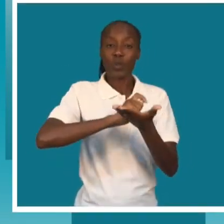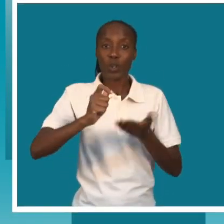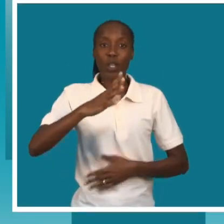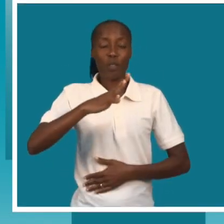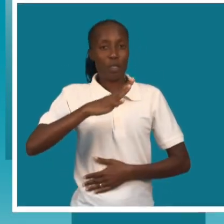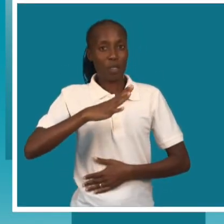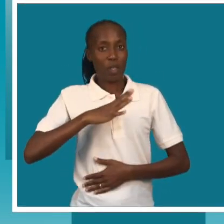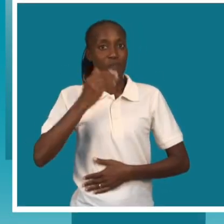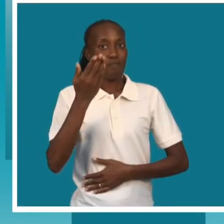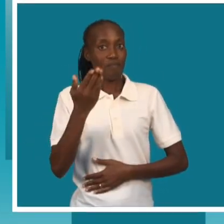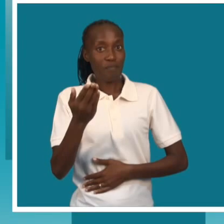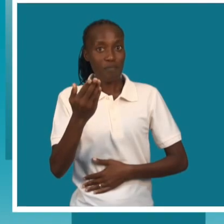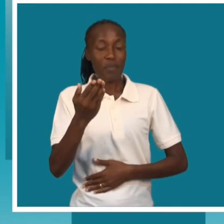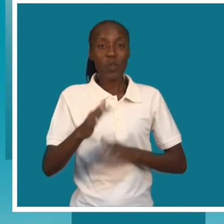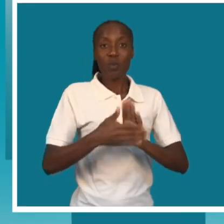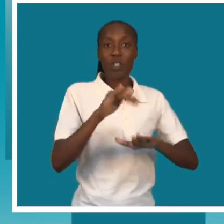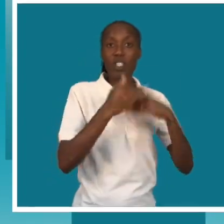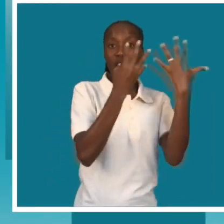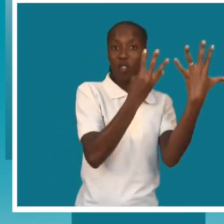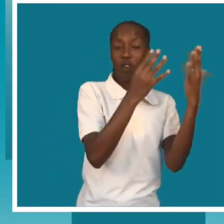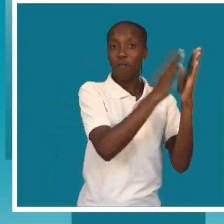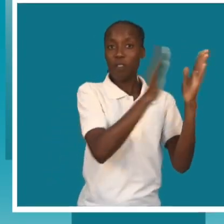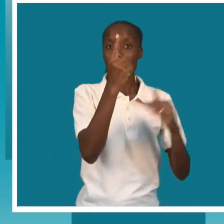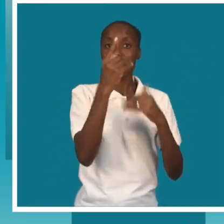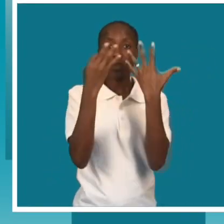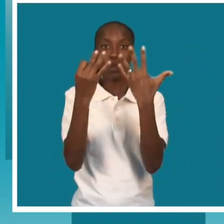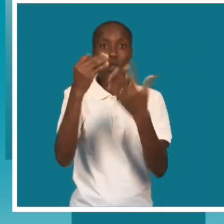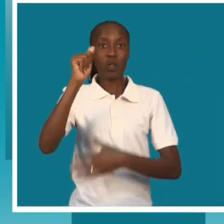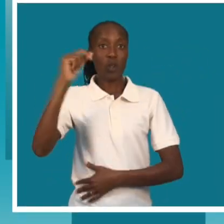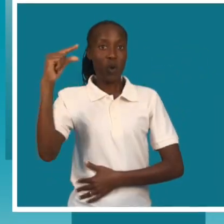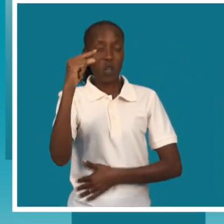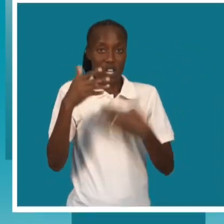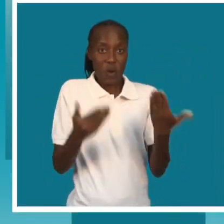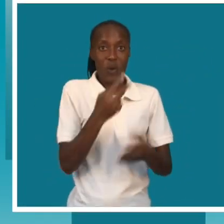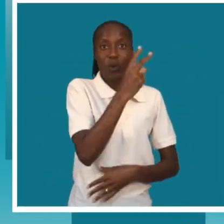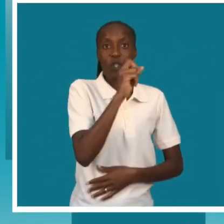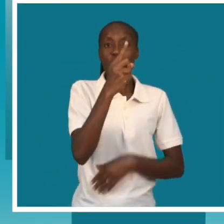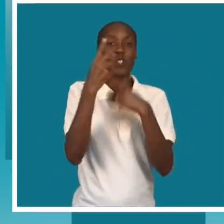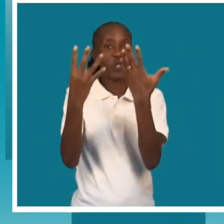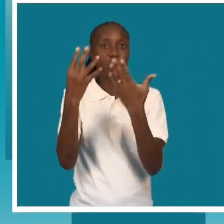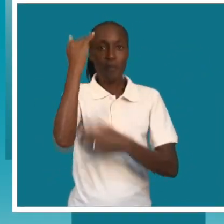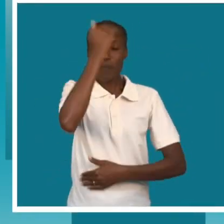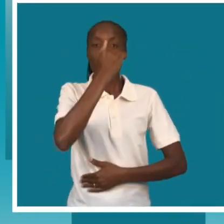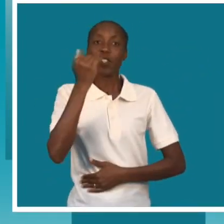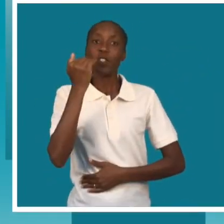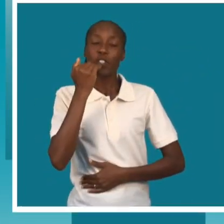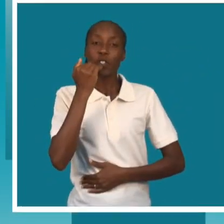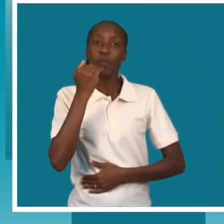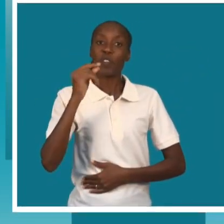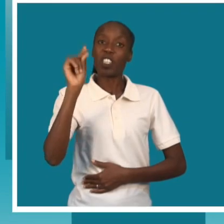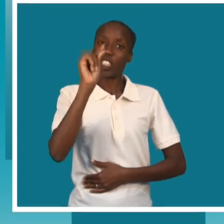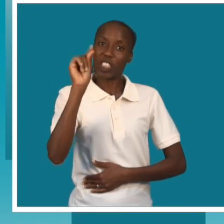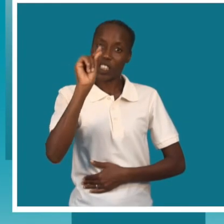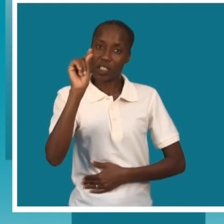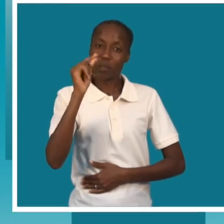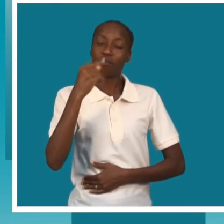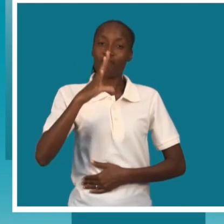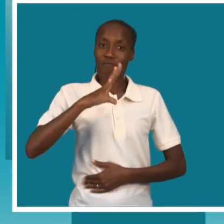será realizada de 9 a 18 de agosto do ano quarente, em Chimoio e Gondola,